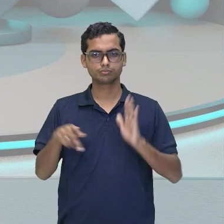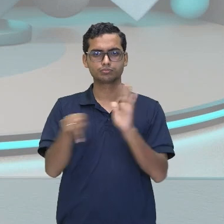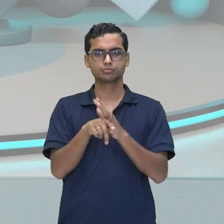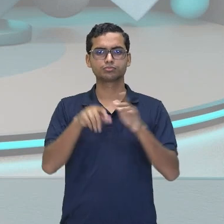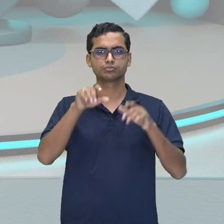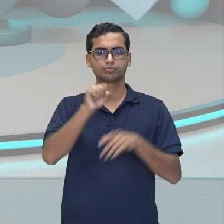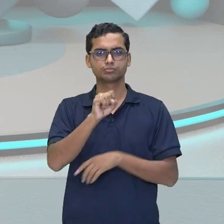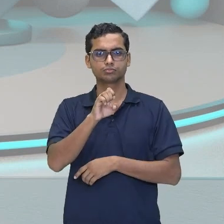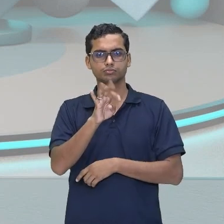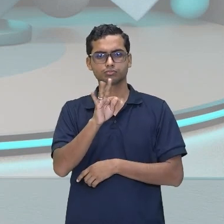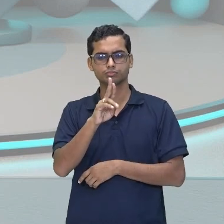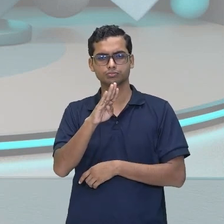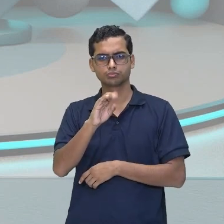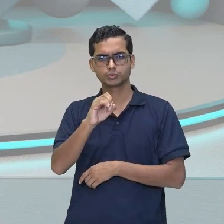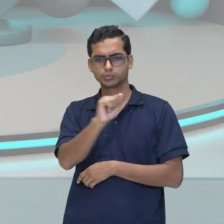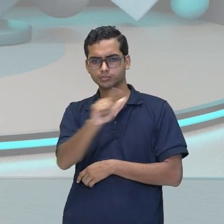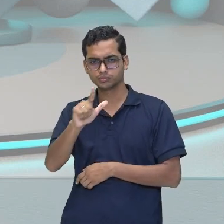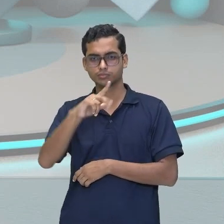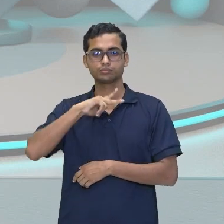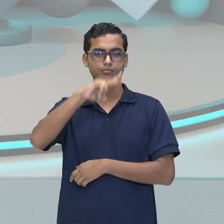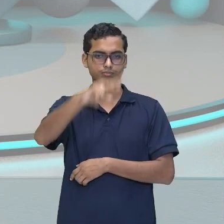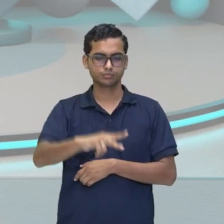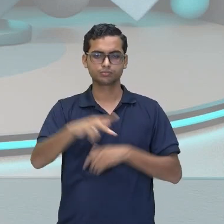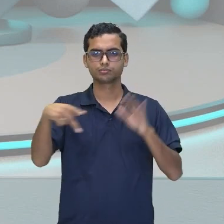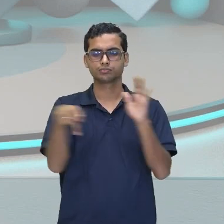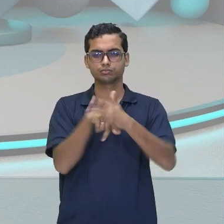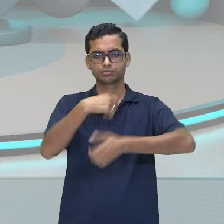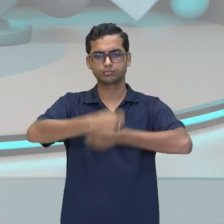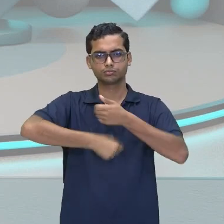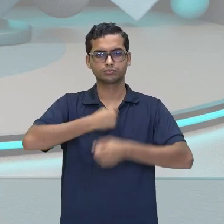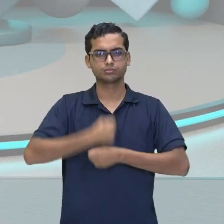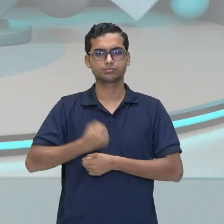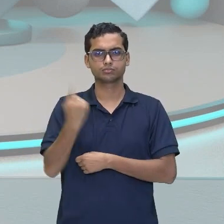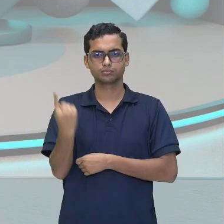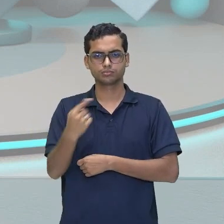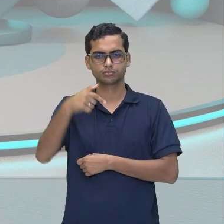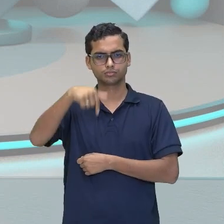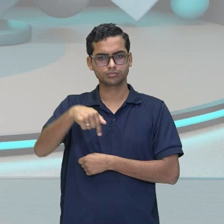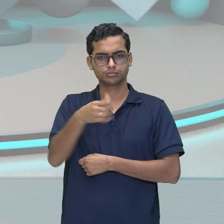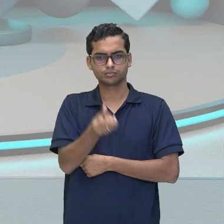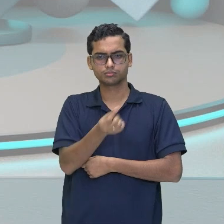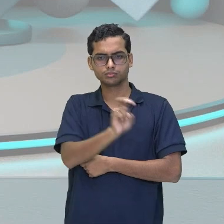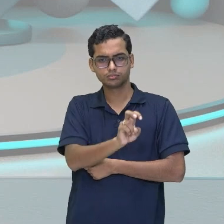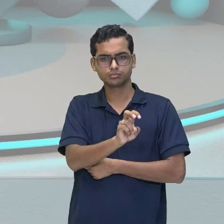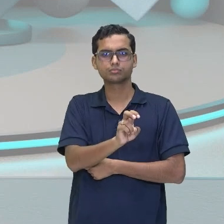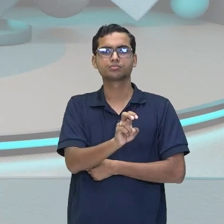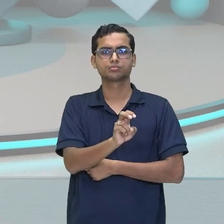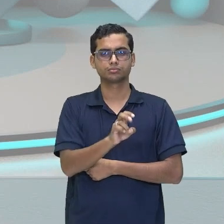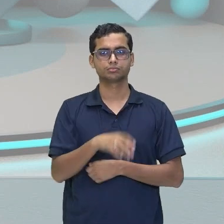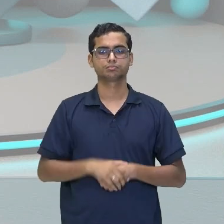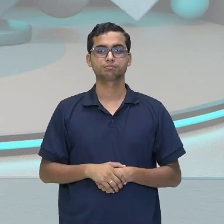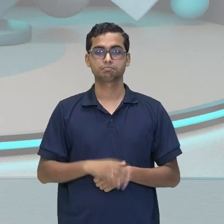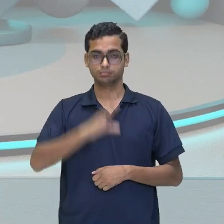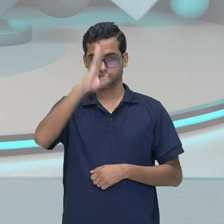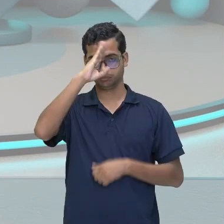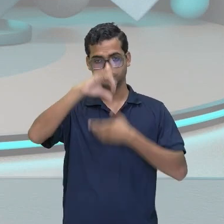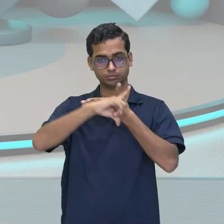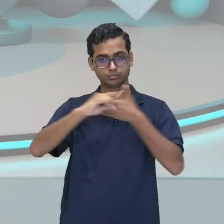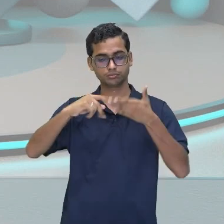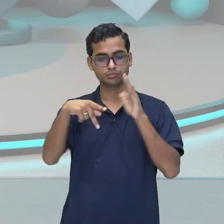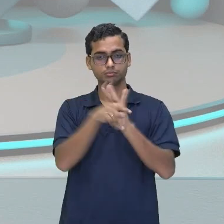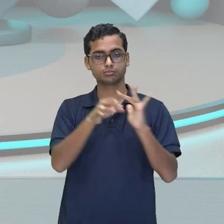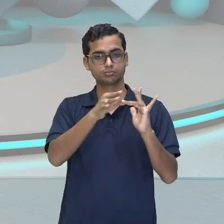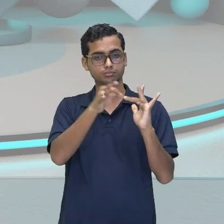Portugal, em 1765. Bocage é considerado um dos principais autores do